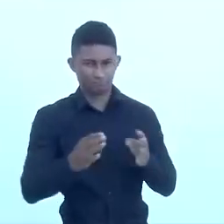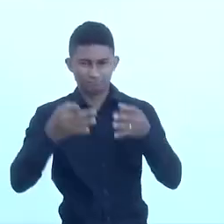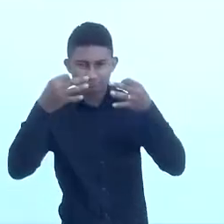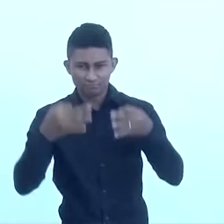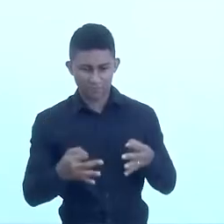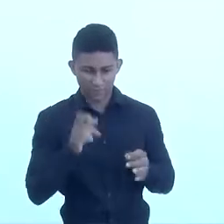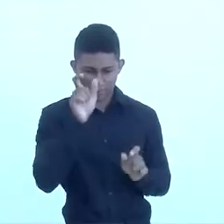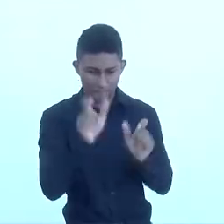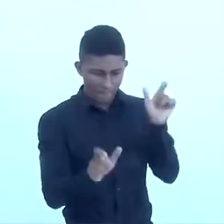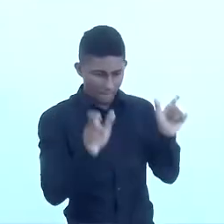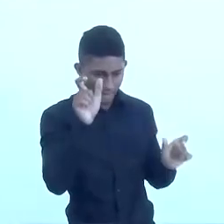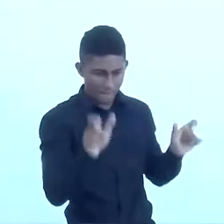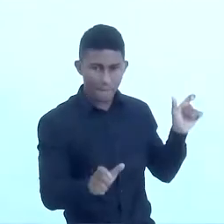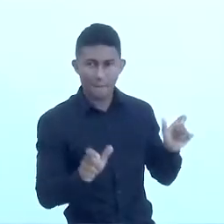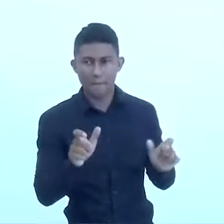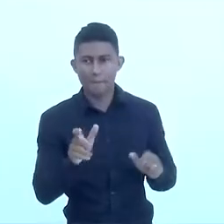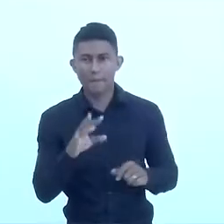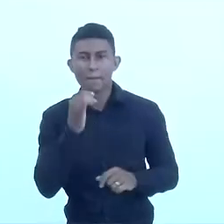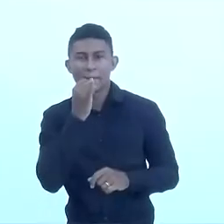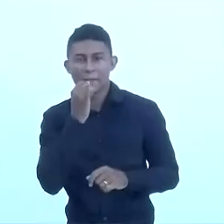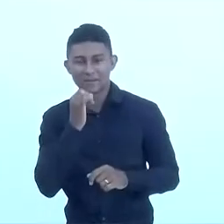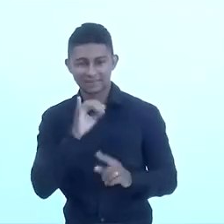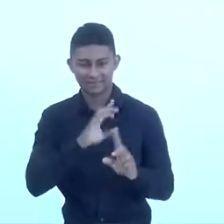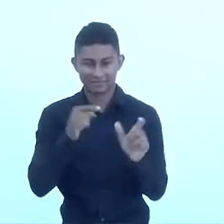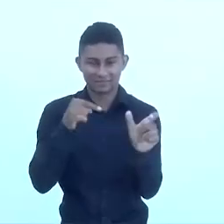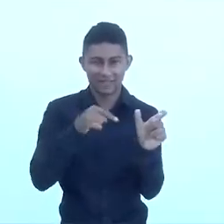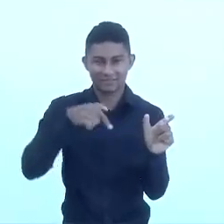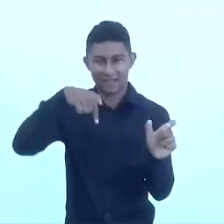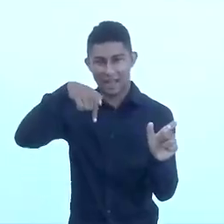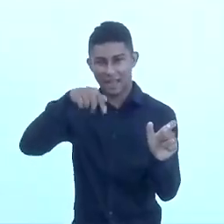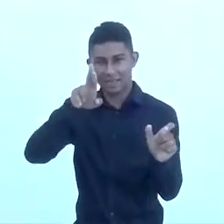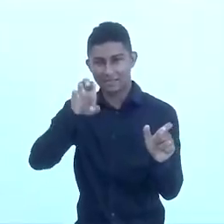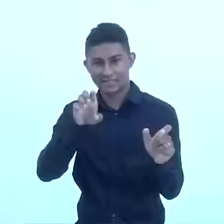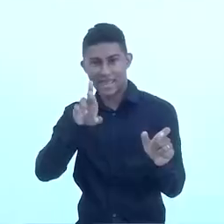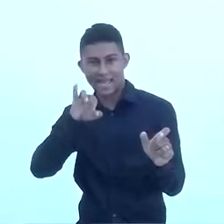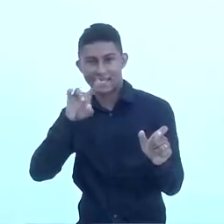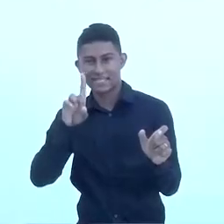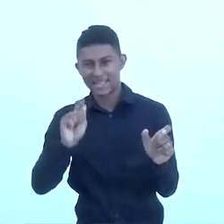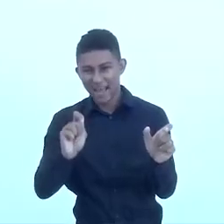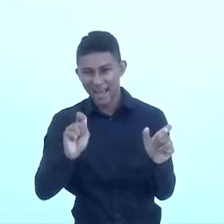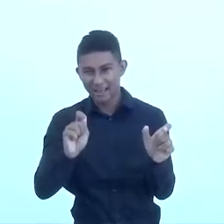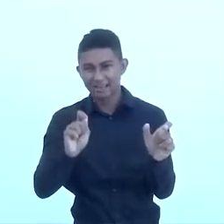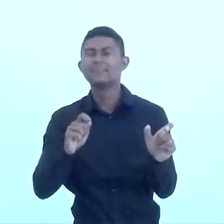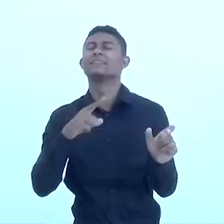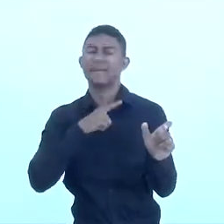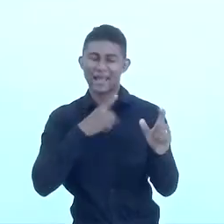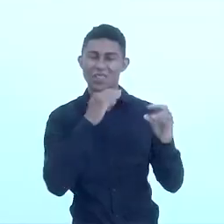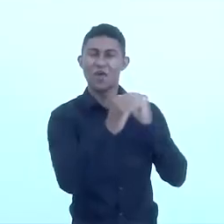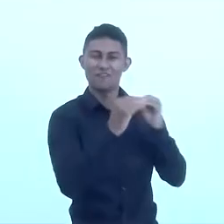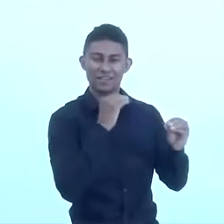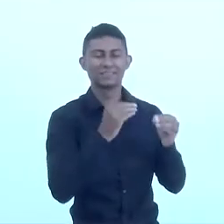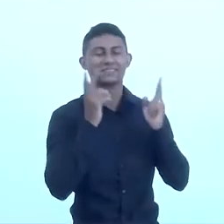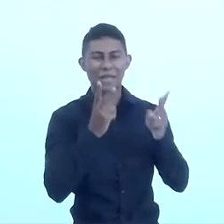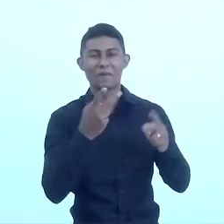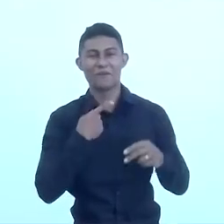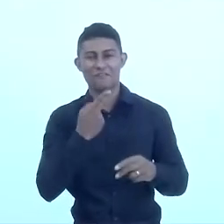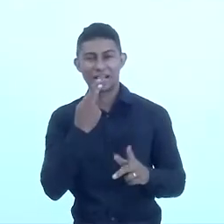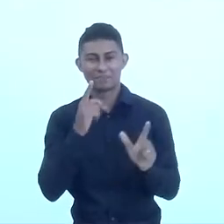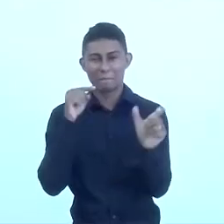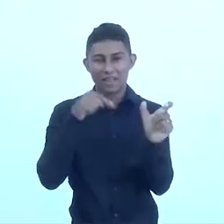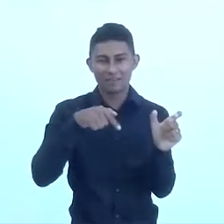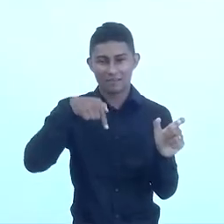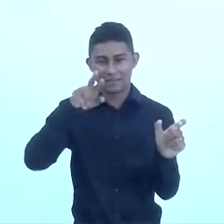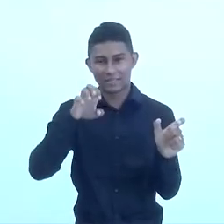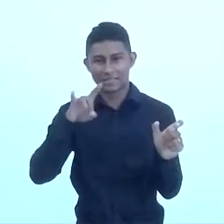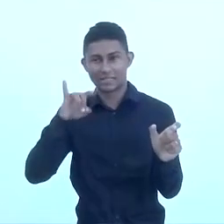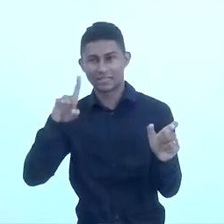e os personagens vão se encaminhando. Por exemplo, querido. Querido é outro bordãozinho que tem na Sim, novela. Eu lembro. Querido.